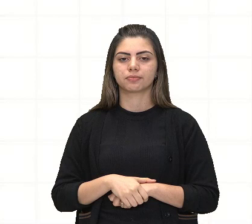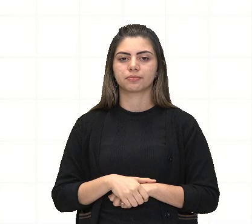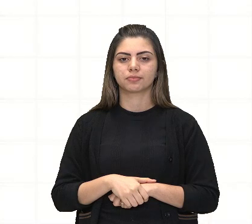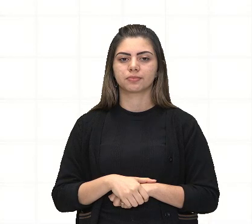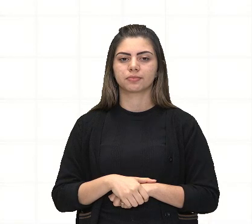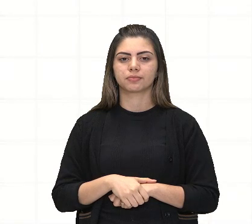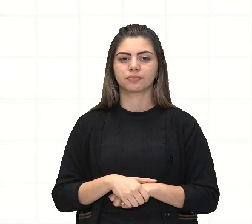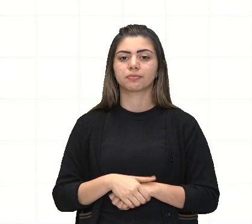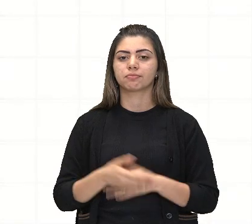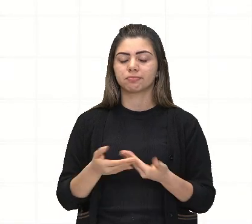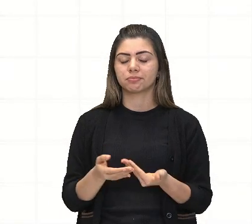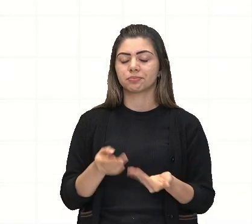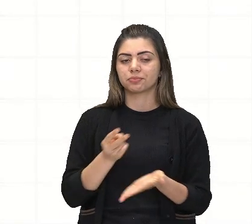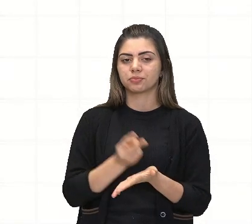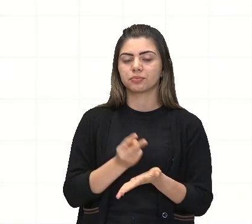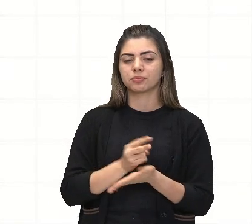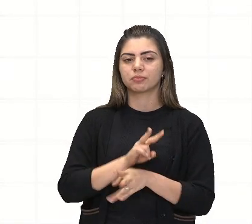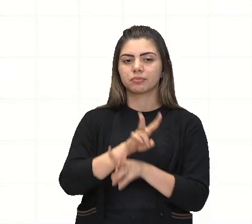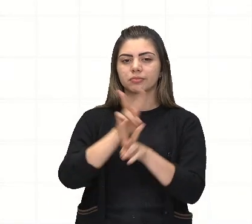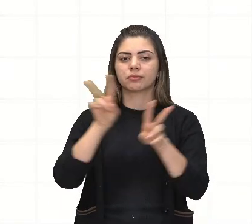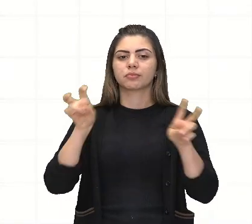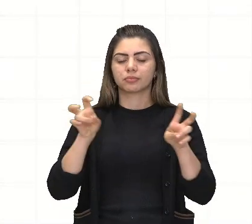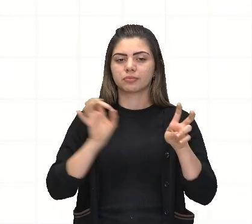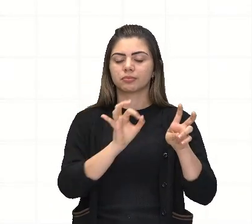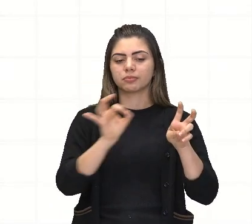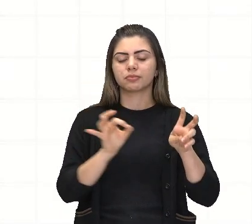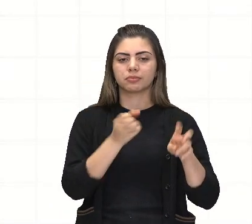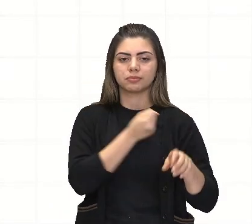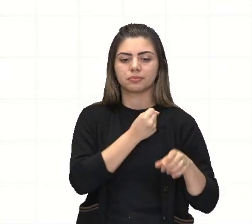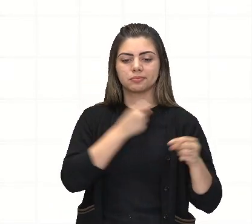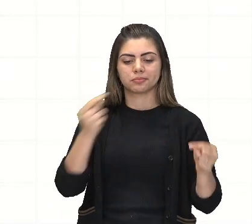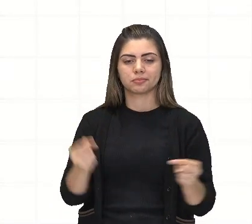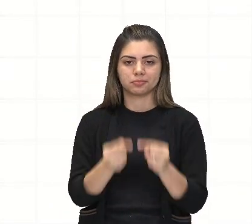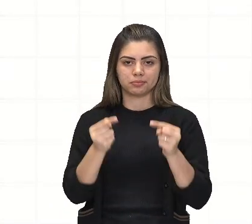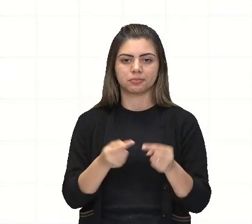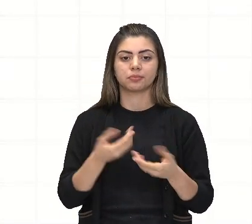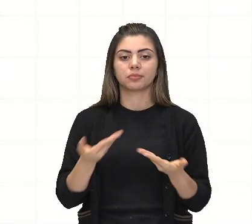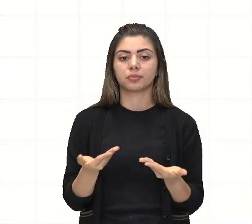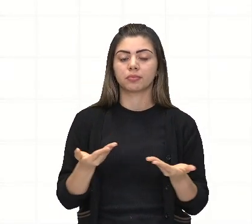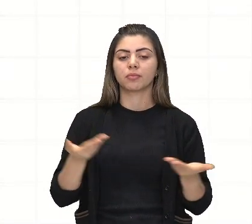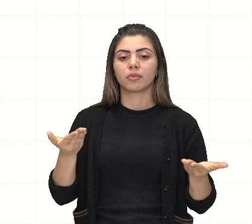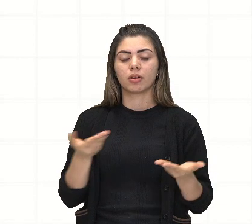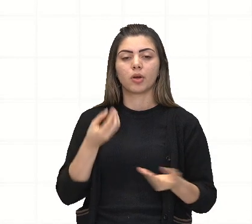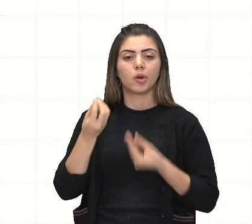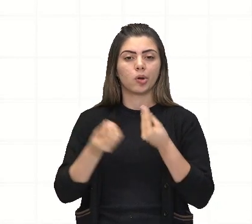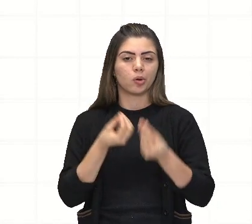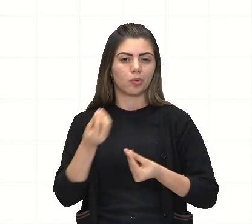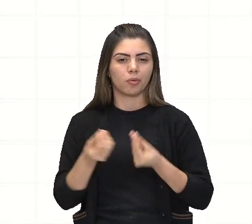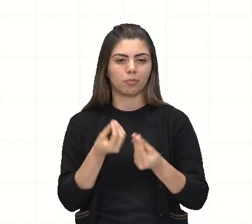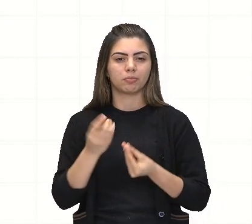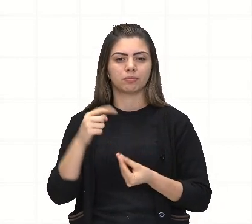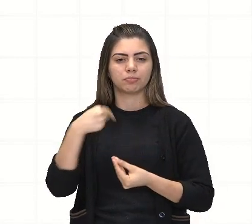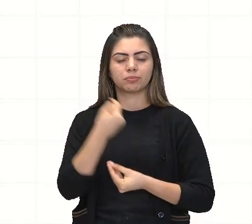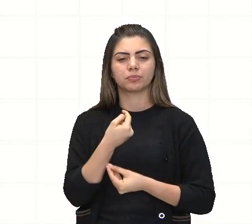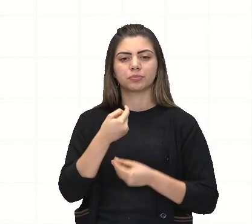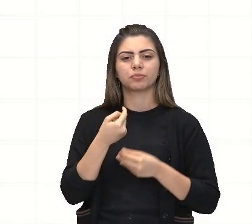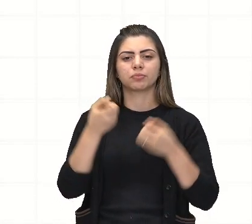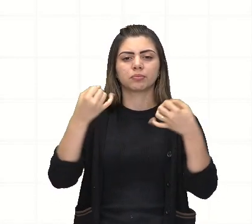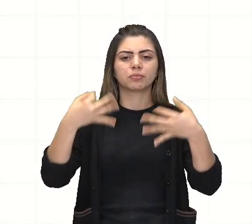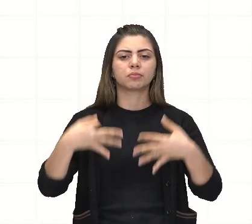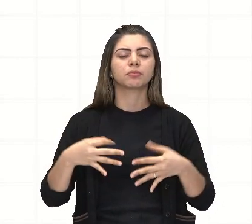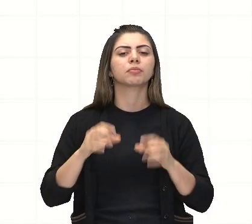né, a questão das grandezas diretamente proporcionais, então agora vamos trabalhar